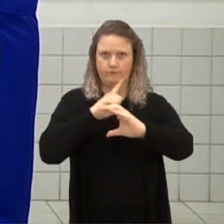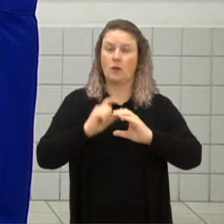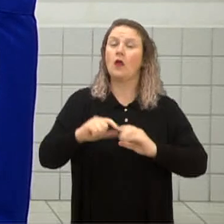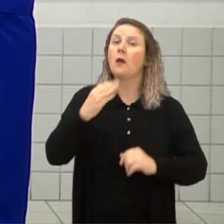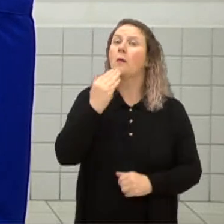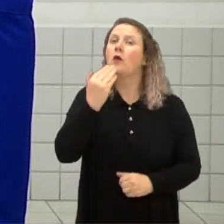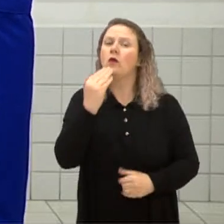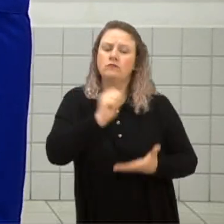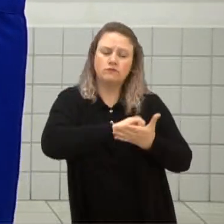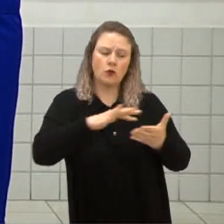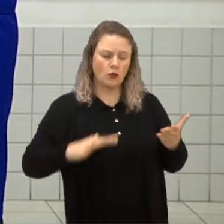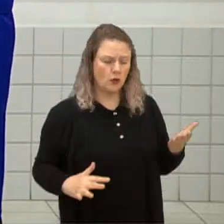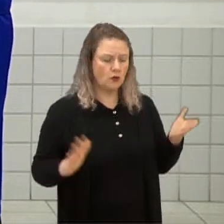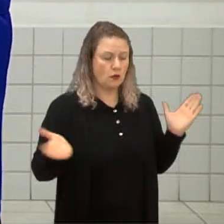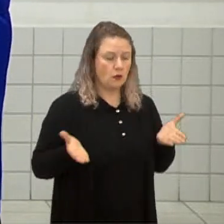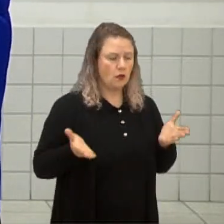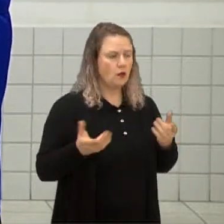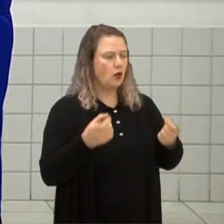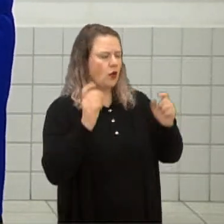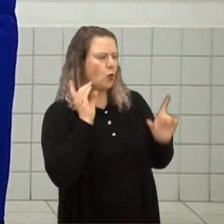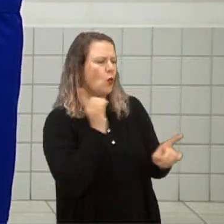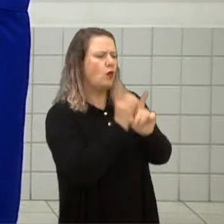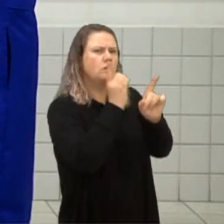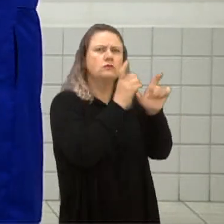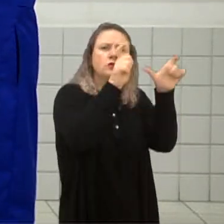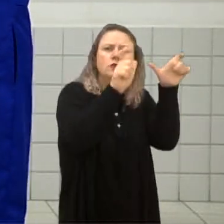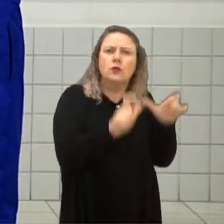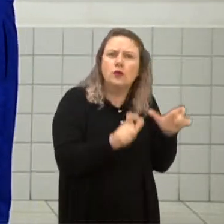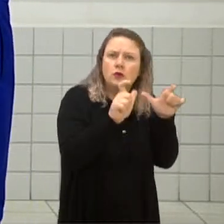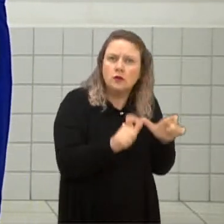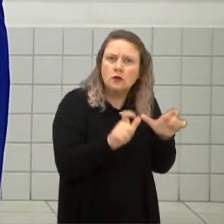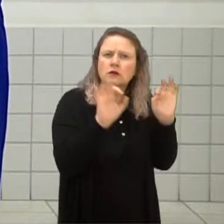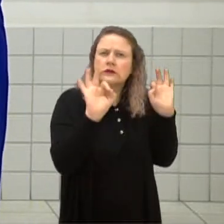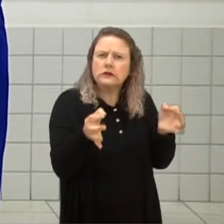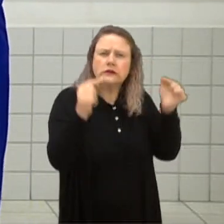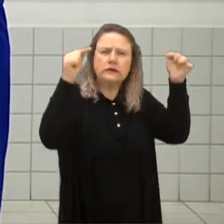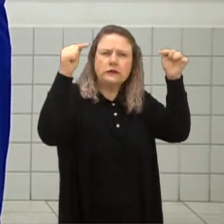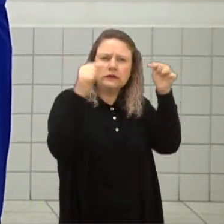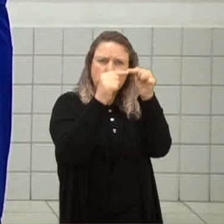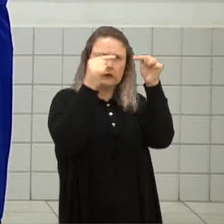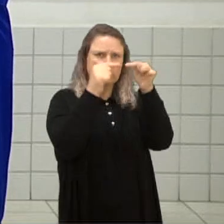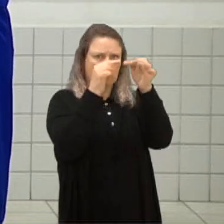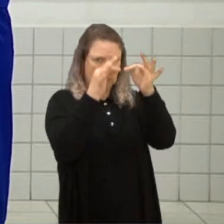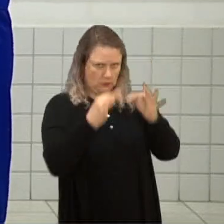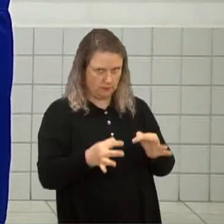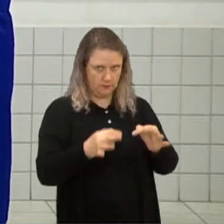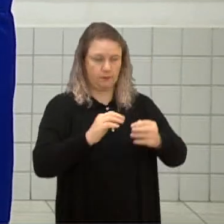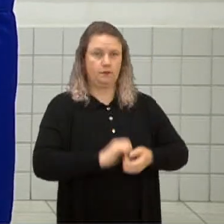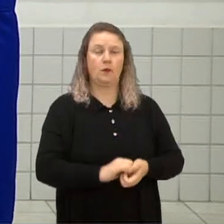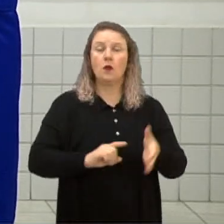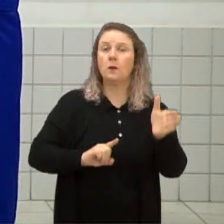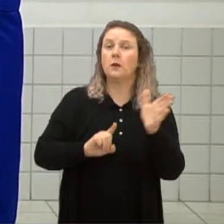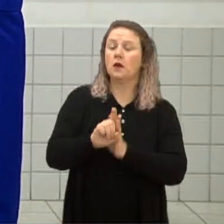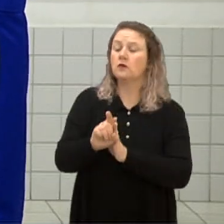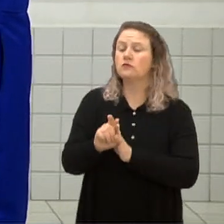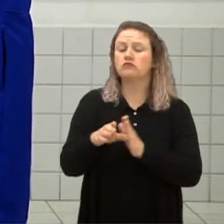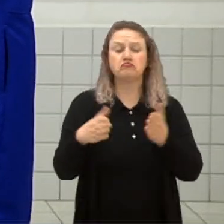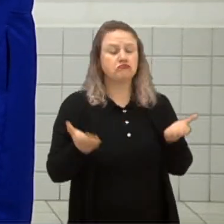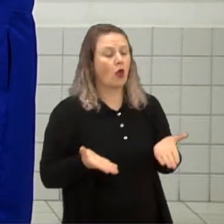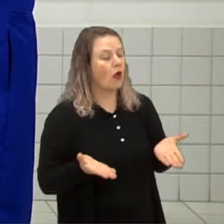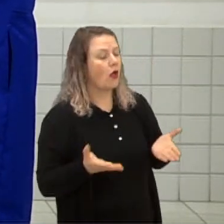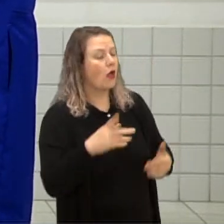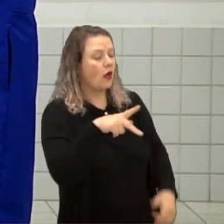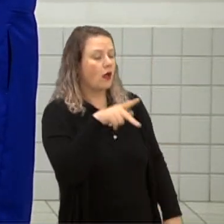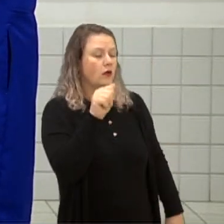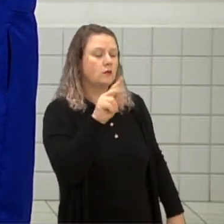pedimos, nessa atividade, que ele localizasse a parte com a sua respectiva região. Te pergunto, Fran.